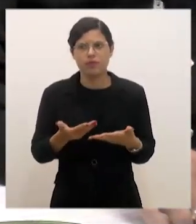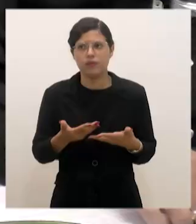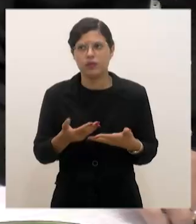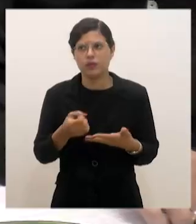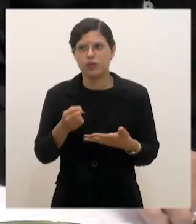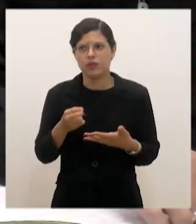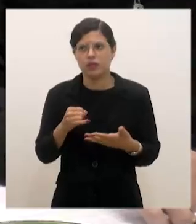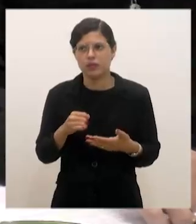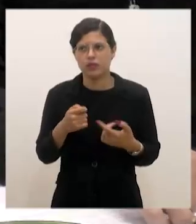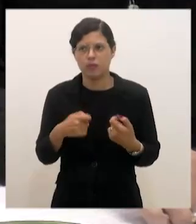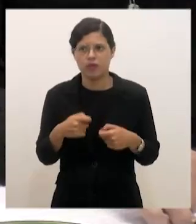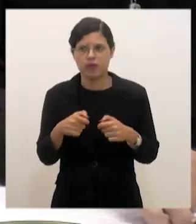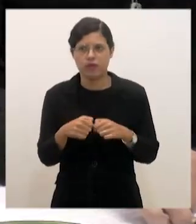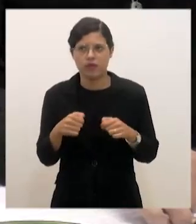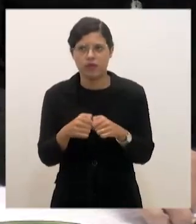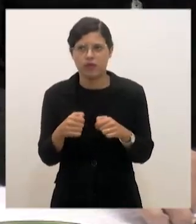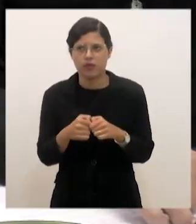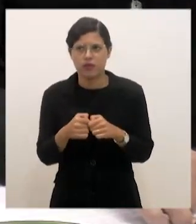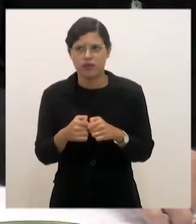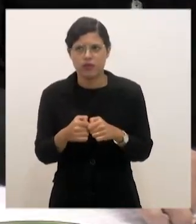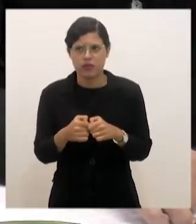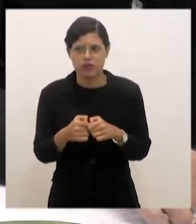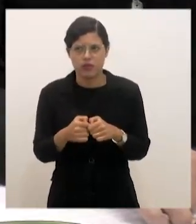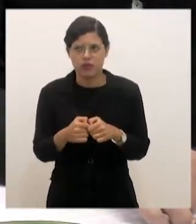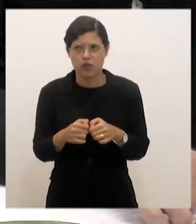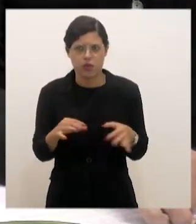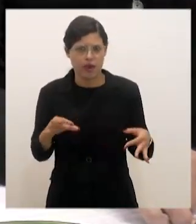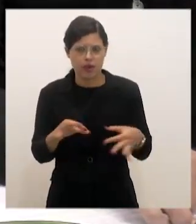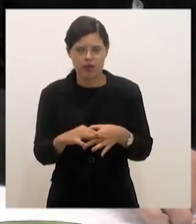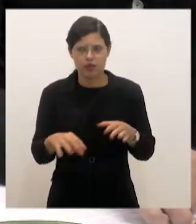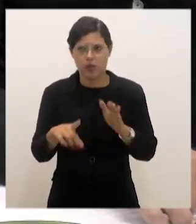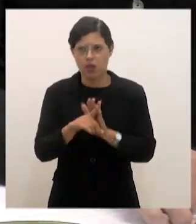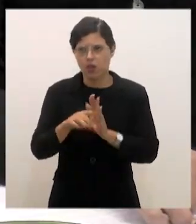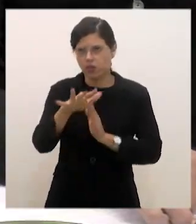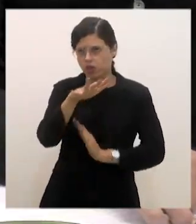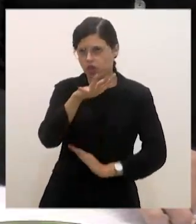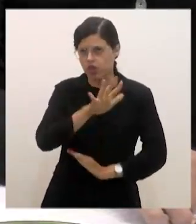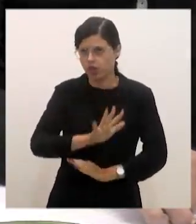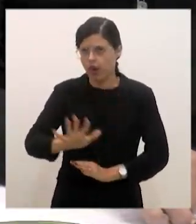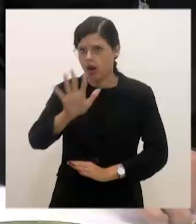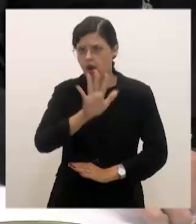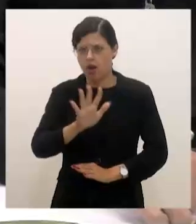alguma referência à Lei Geral do Turismo. E segundo,